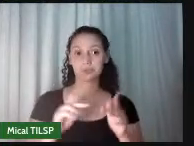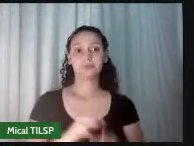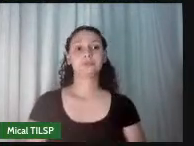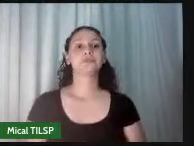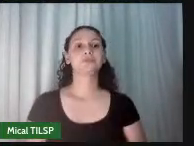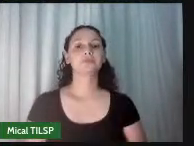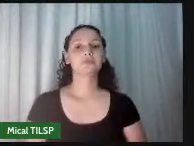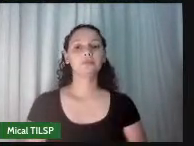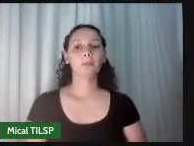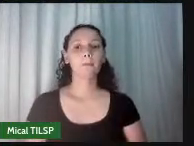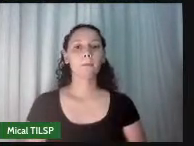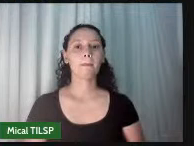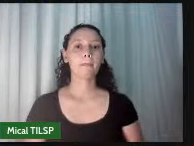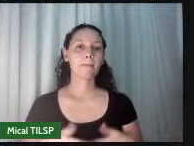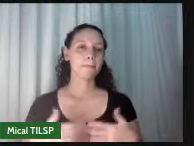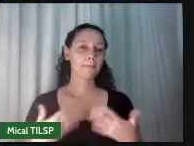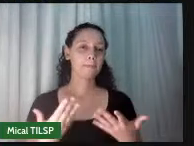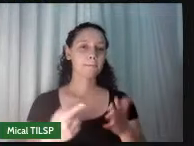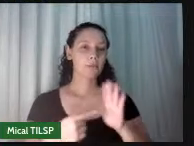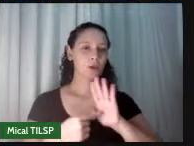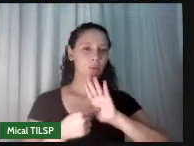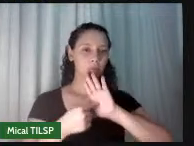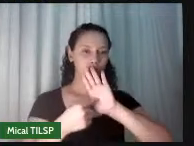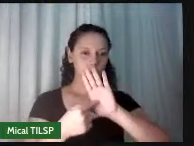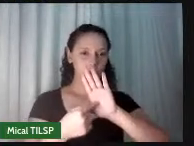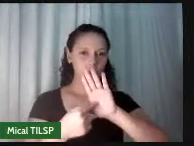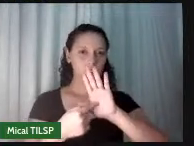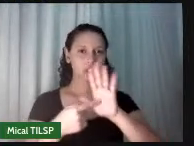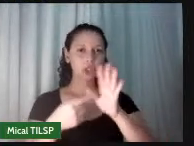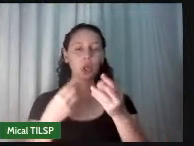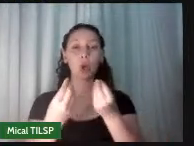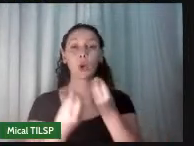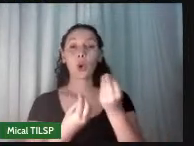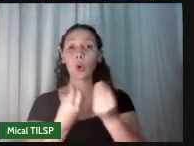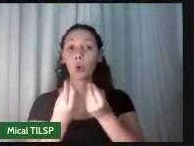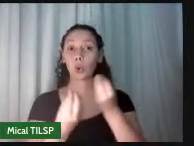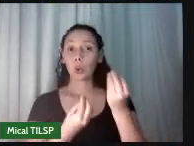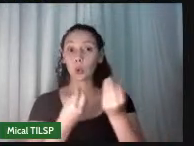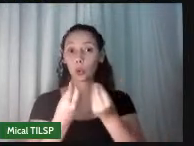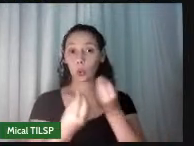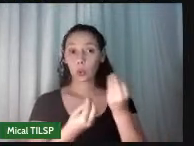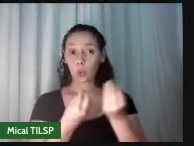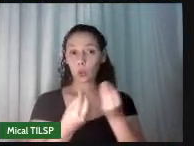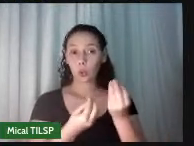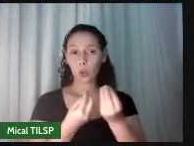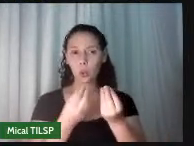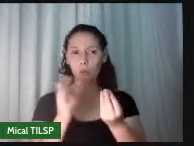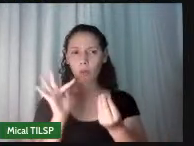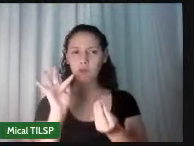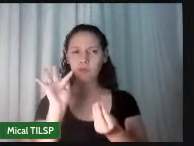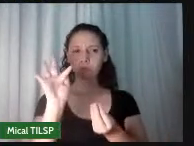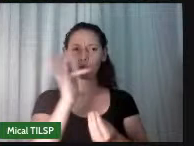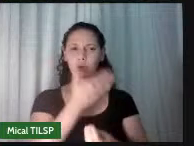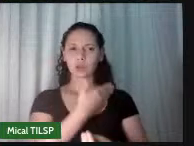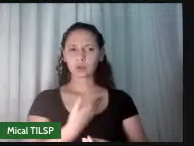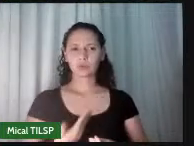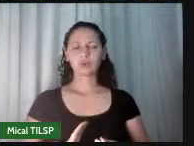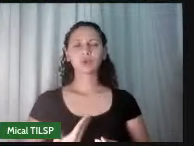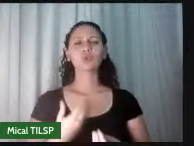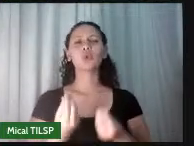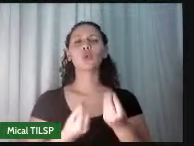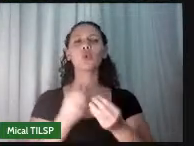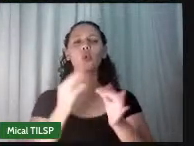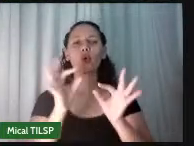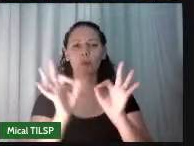mostrando para vocês, né, como o Poder Executivo Federal se organiza, tá, nessa questão de núcleo de perícias,